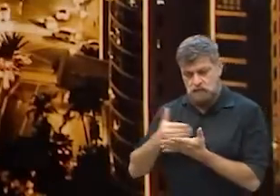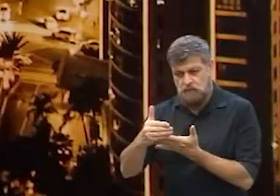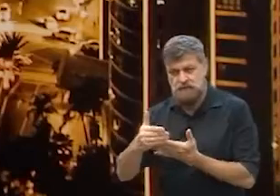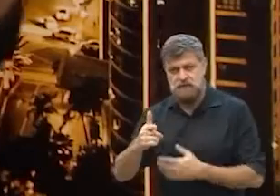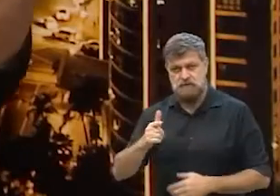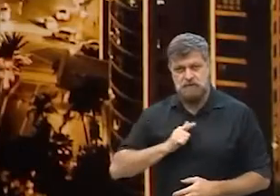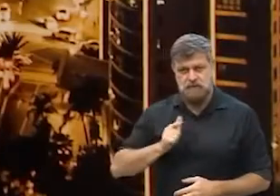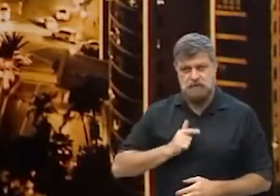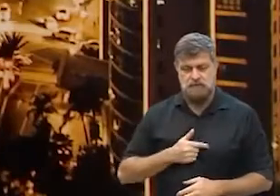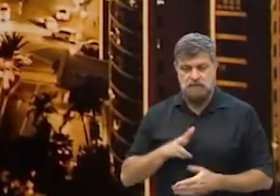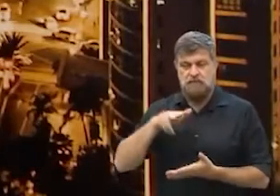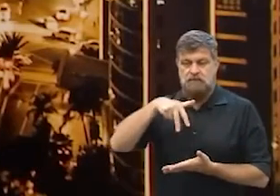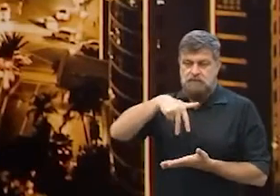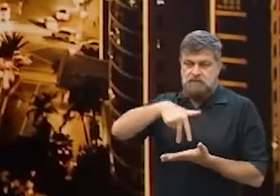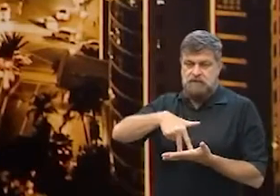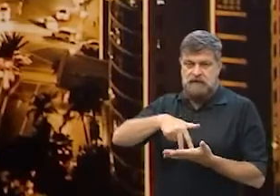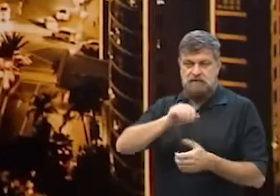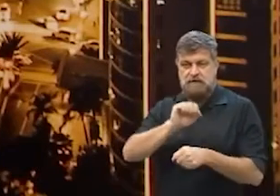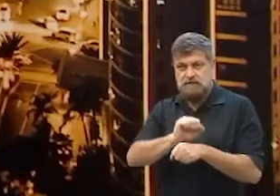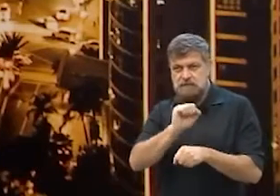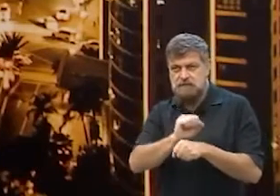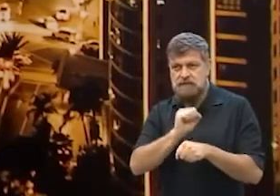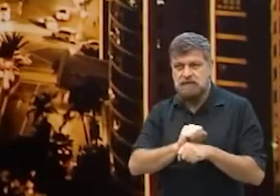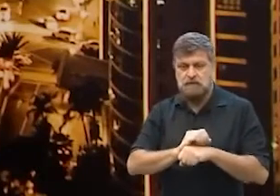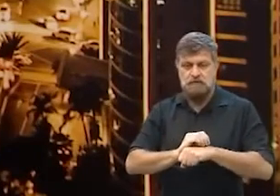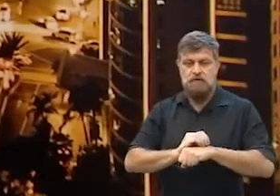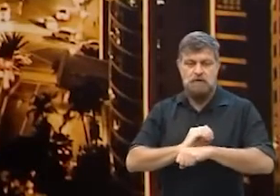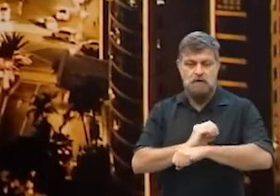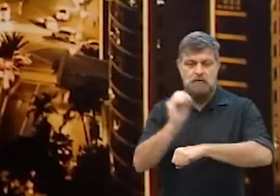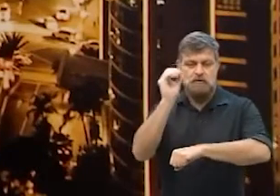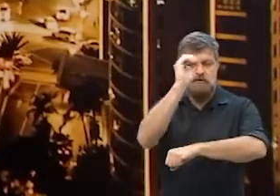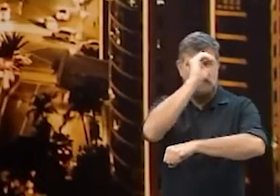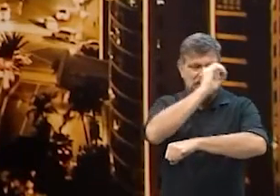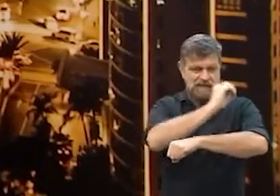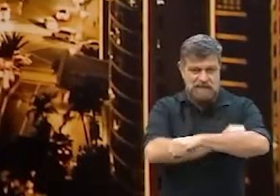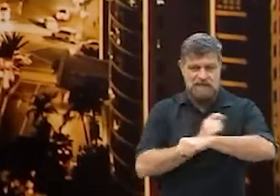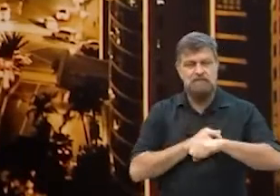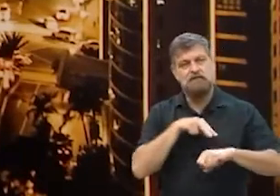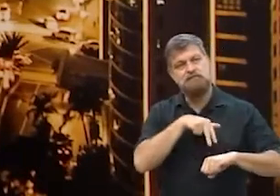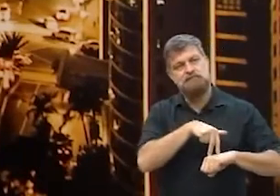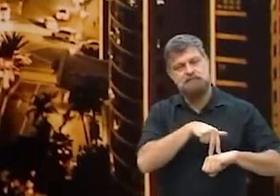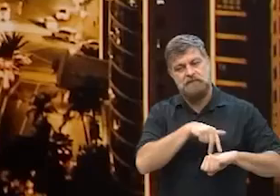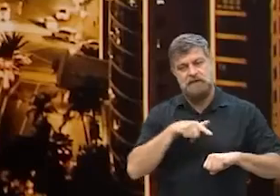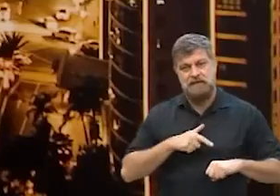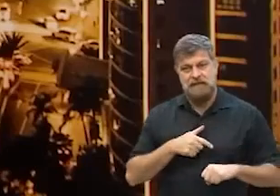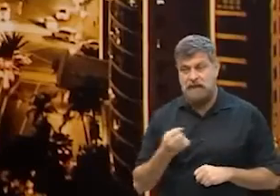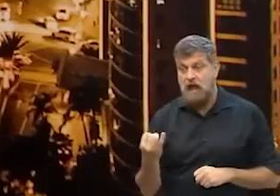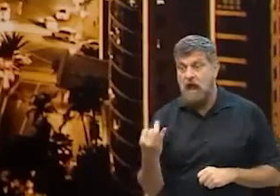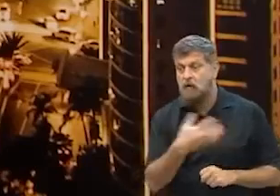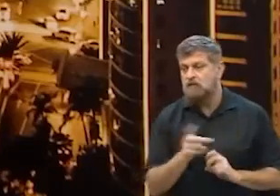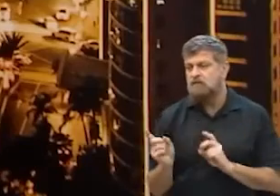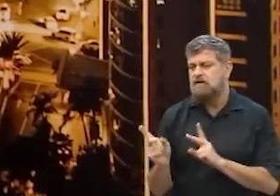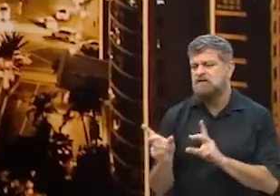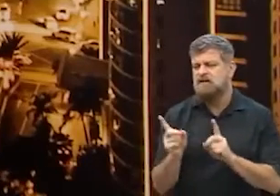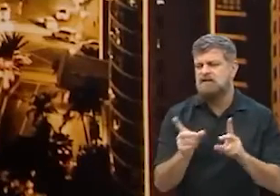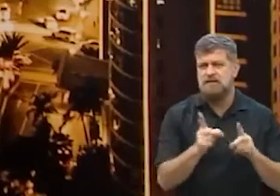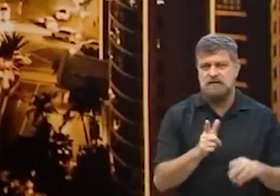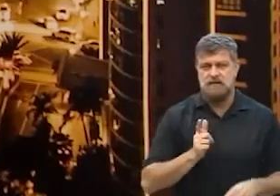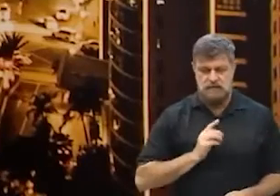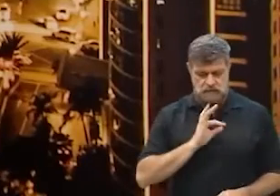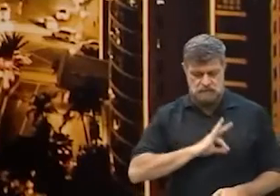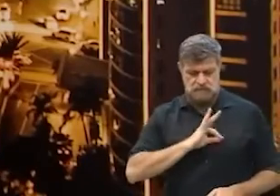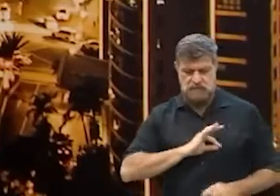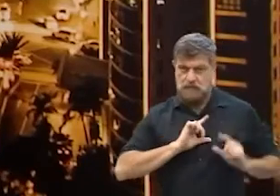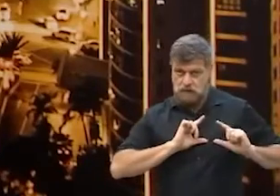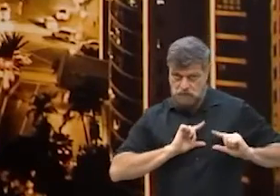eu passei por alguns plantões de vendas para conhecer. Então aí o corretor ele vai ganhar na quantidade. Ele tem uma